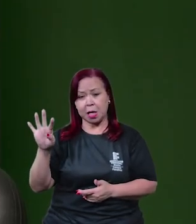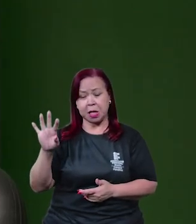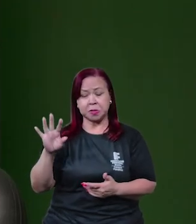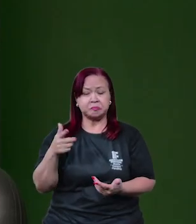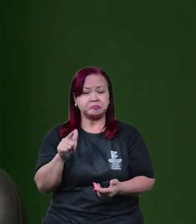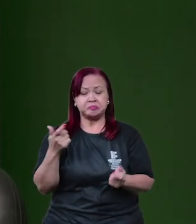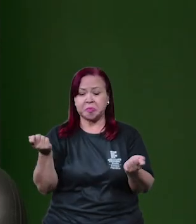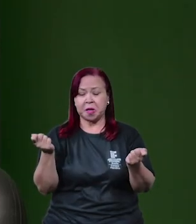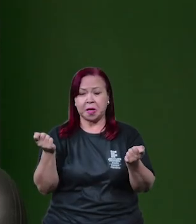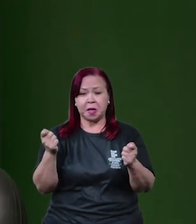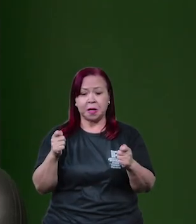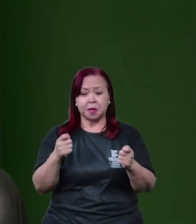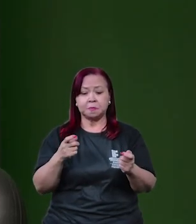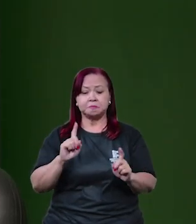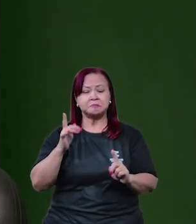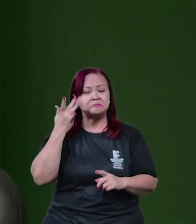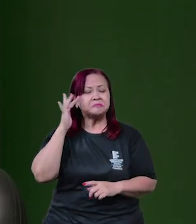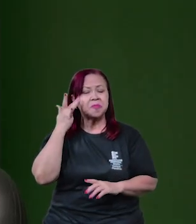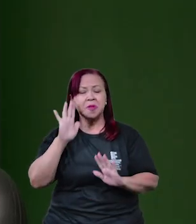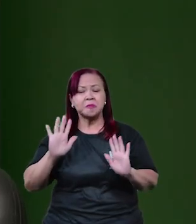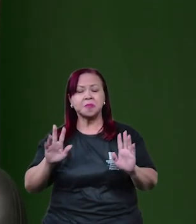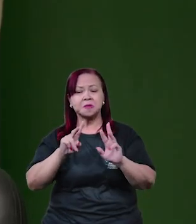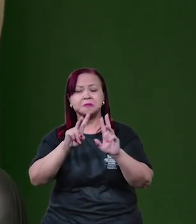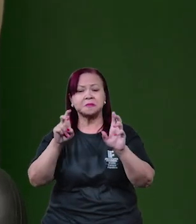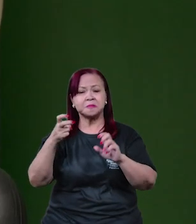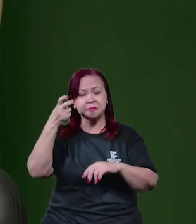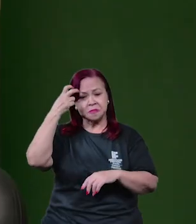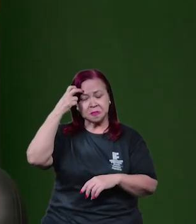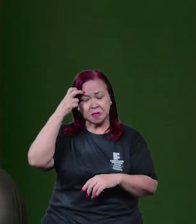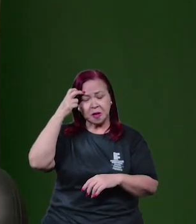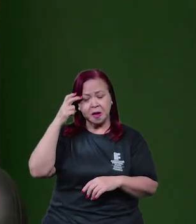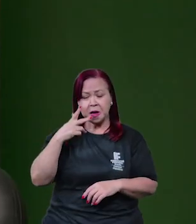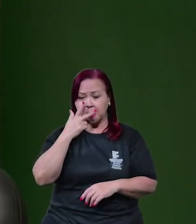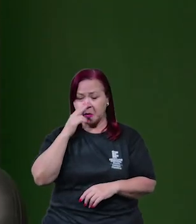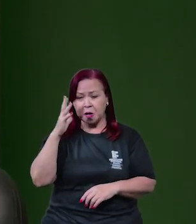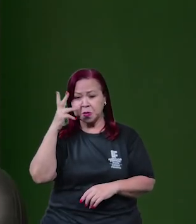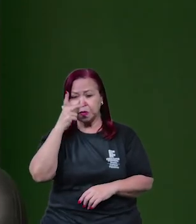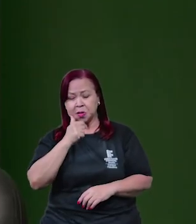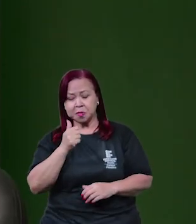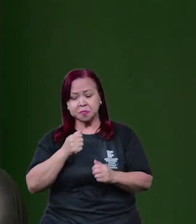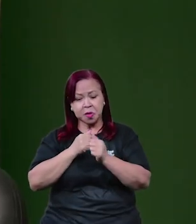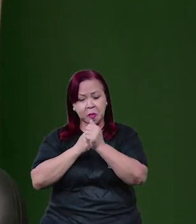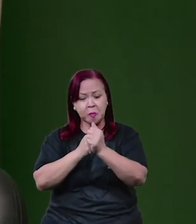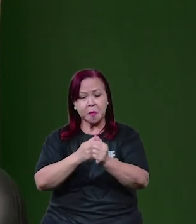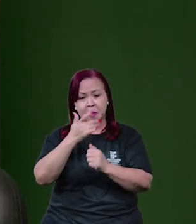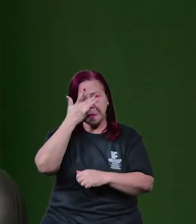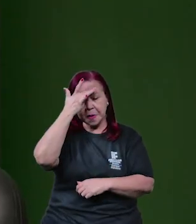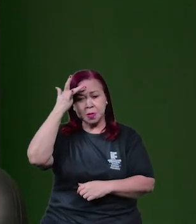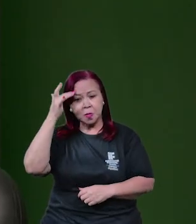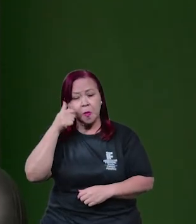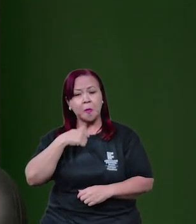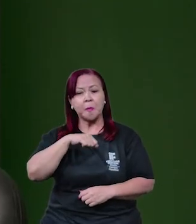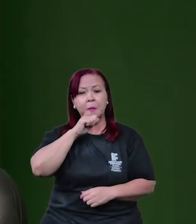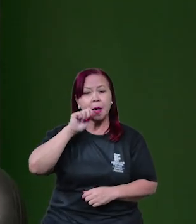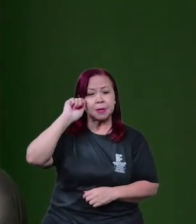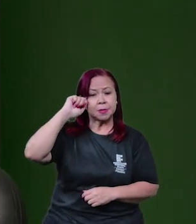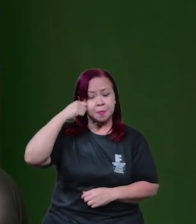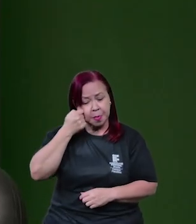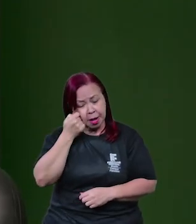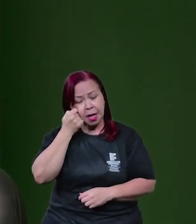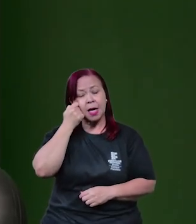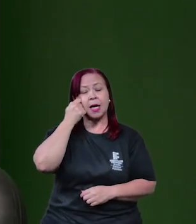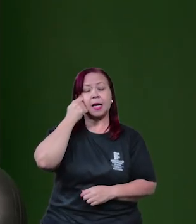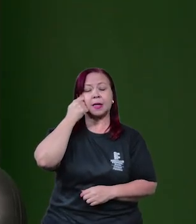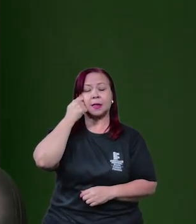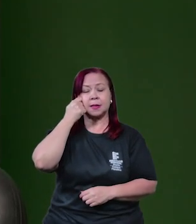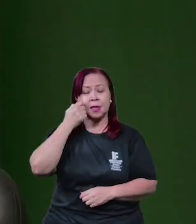explorar essa parte, assim, né? E eu acho muito lindo, cara. Eu já acompanhei pessoas, tipo, mães pretas, retintas de